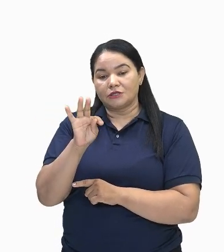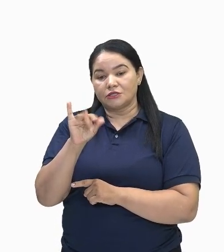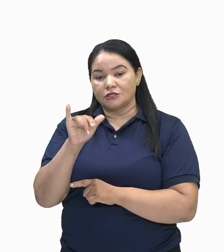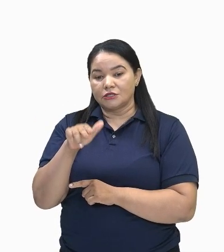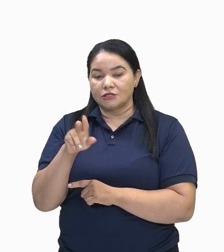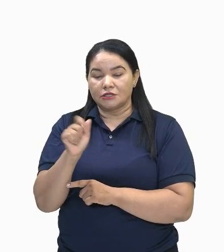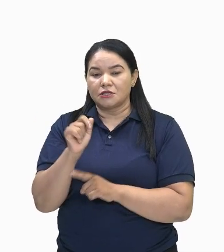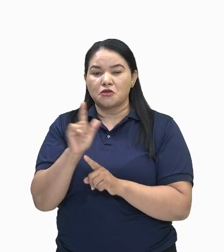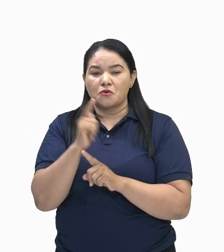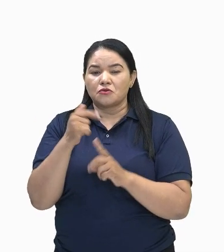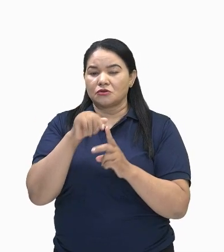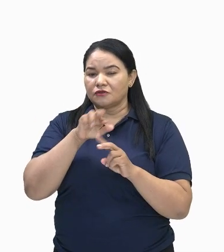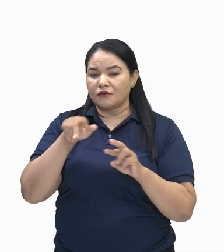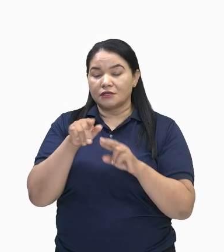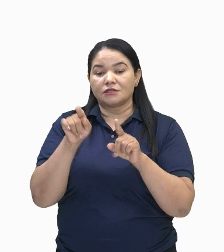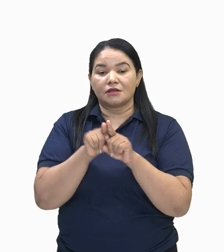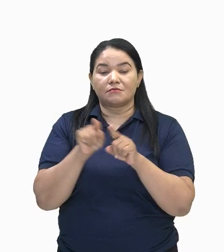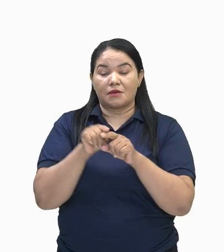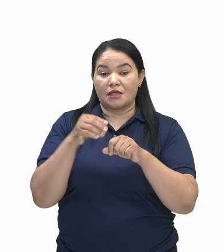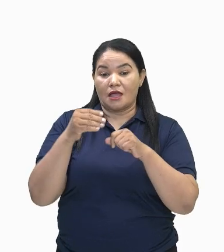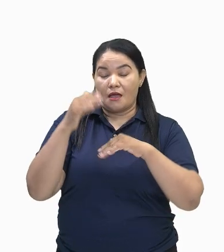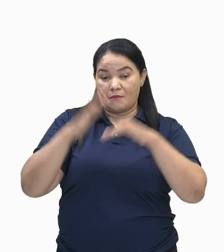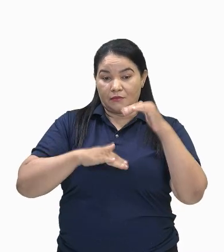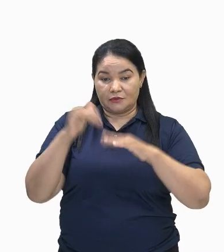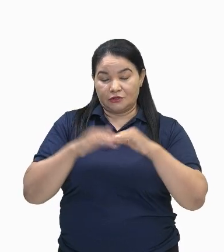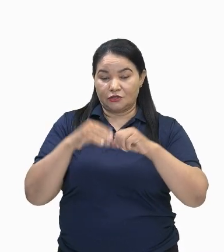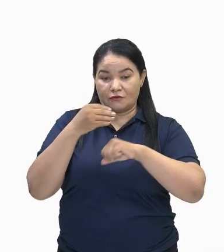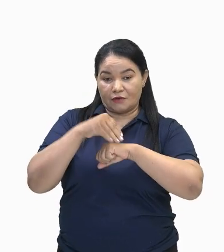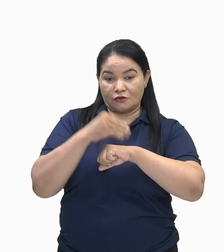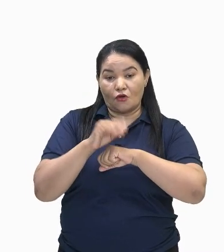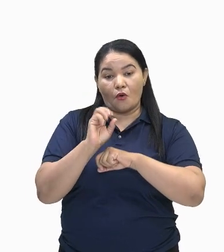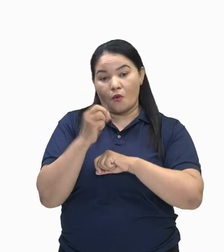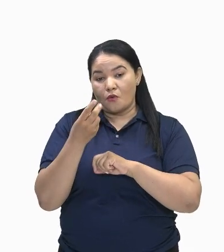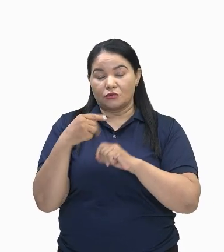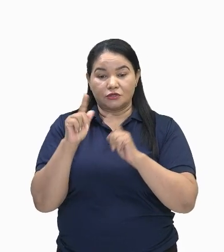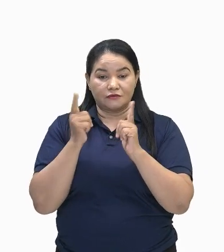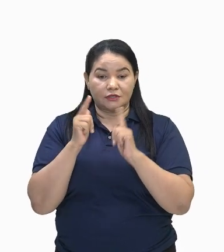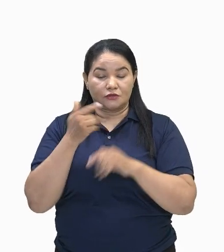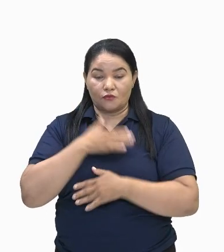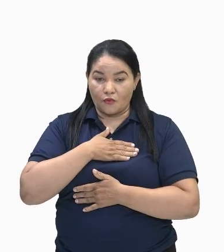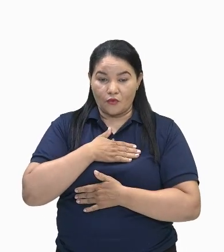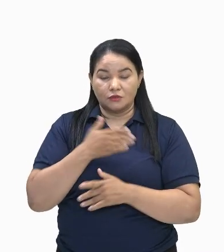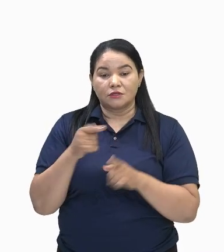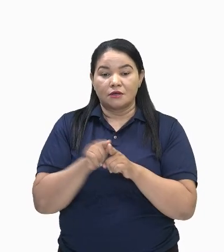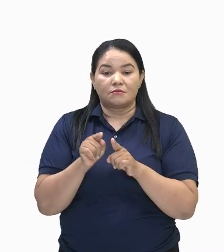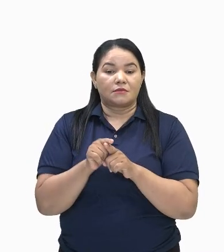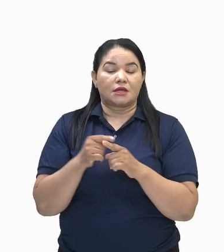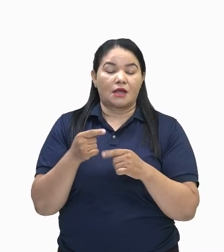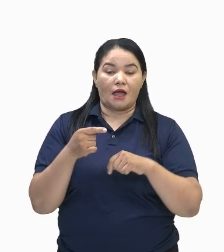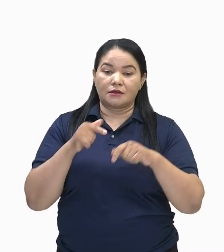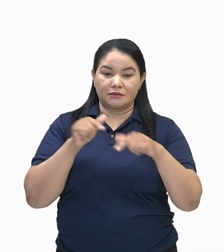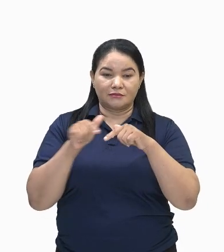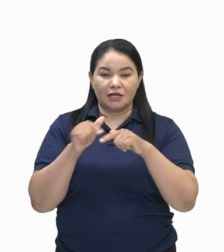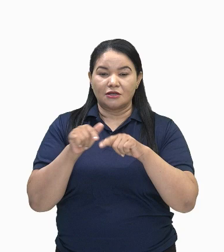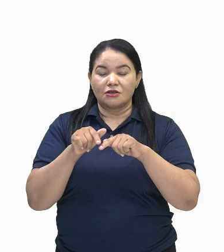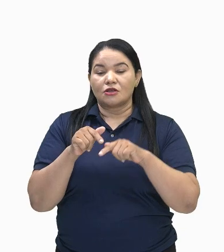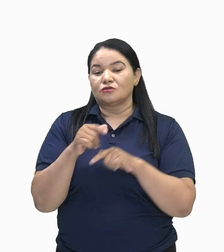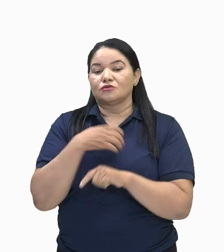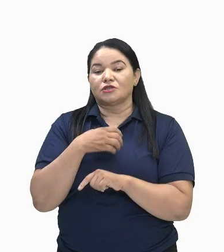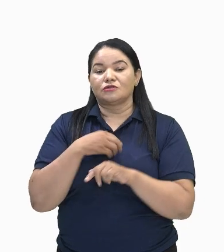têm a arqueologia como profissão ou hobby, embora exerçam essa atividade de formas muito